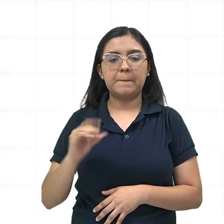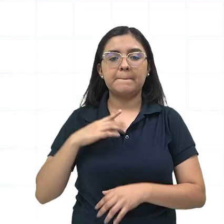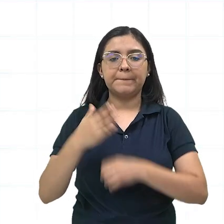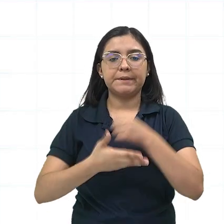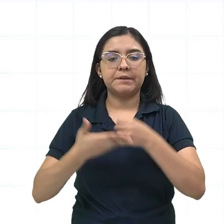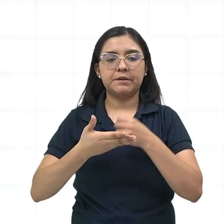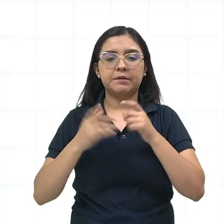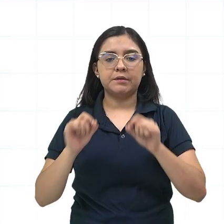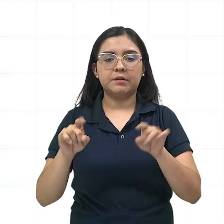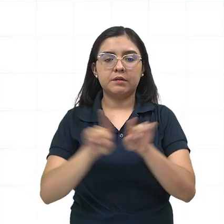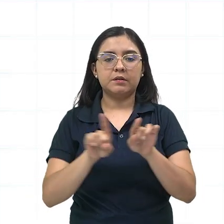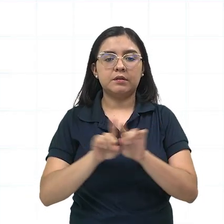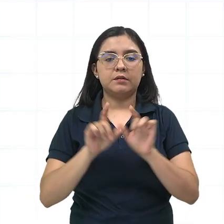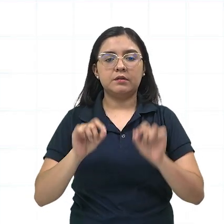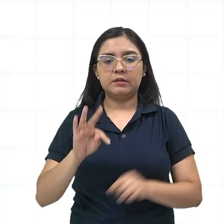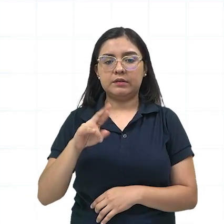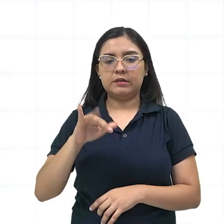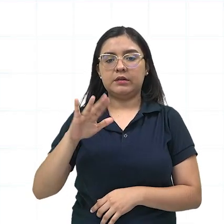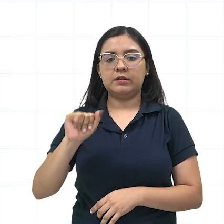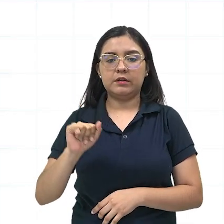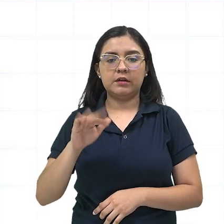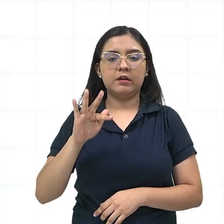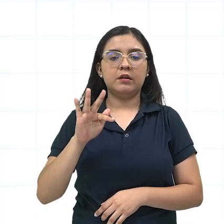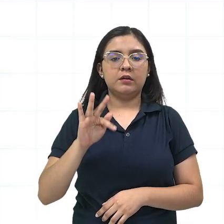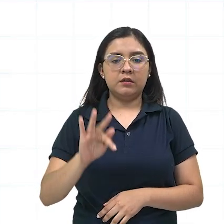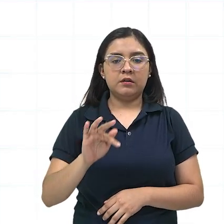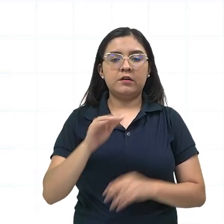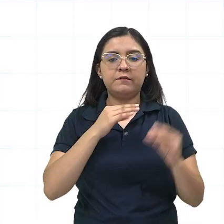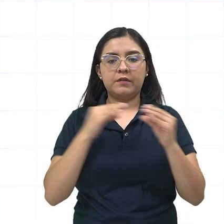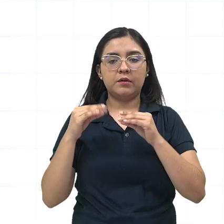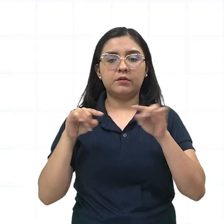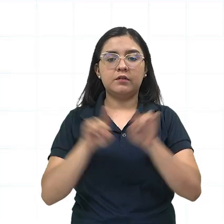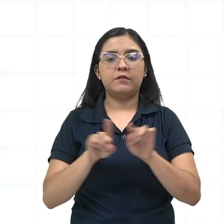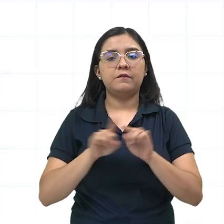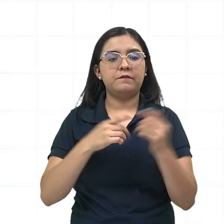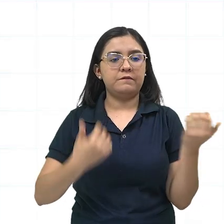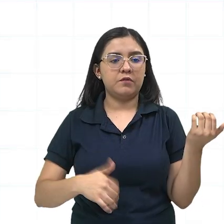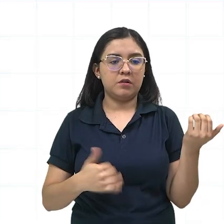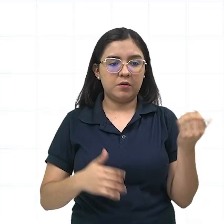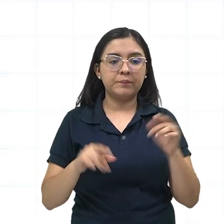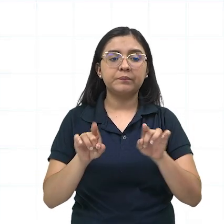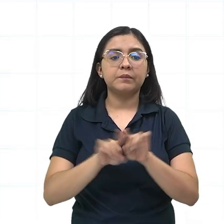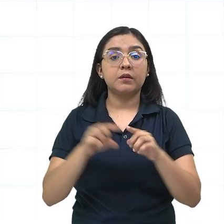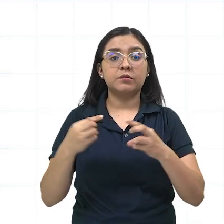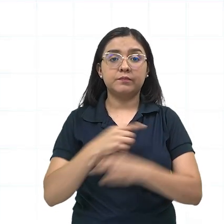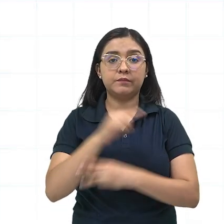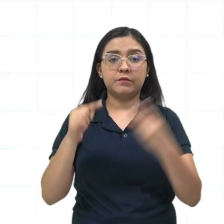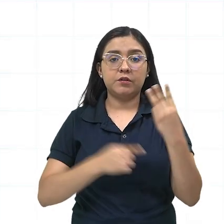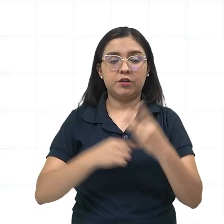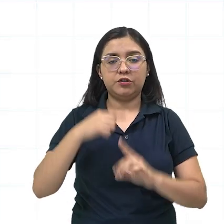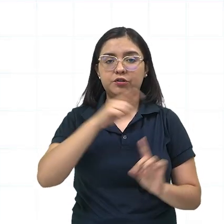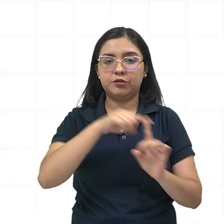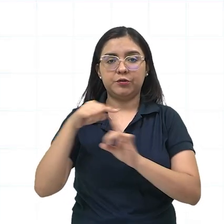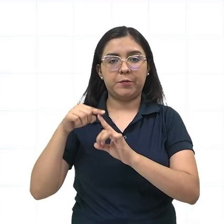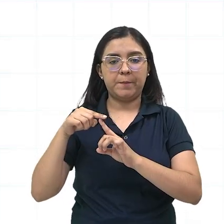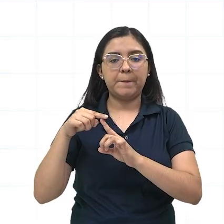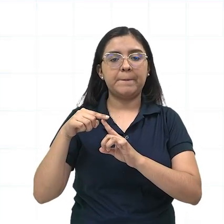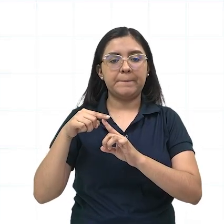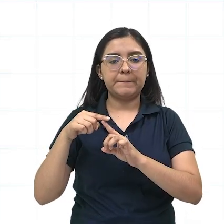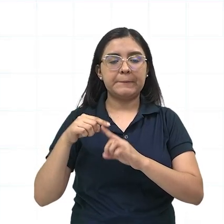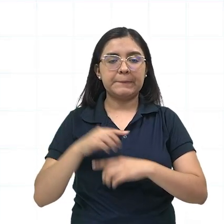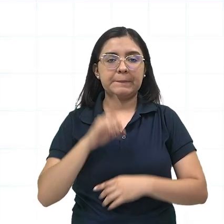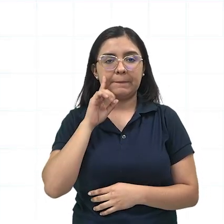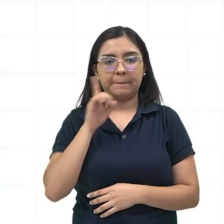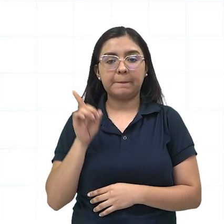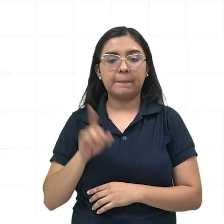era baseada na trinca, flauta, violão e cavaquinho. Então, eram 3 tipos de instrumentos, que era a trinca,